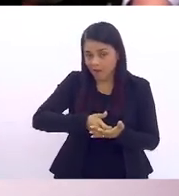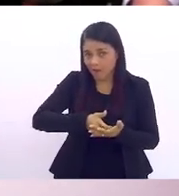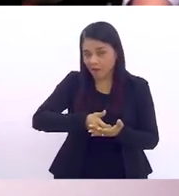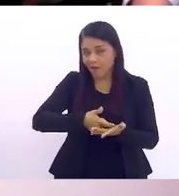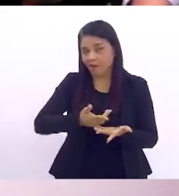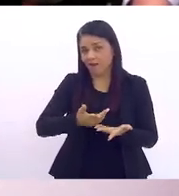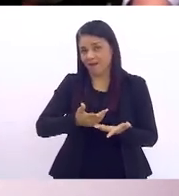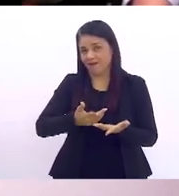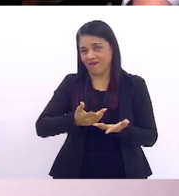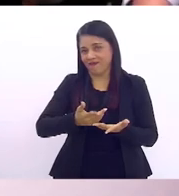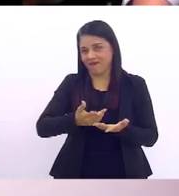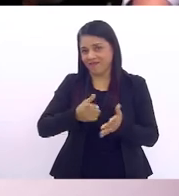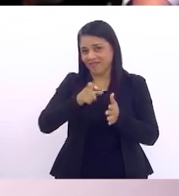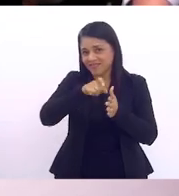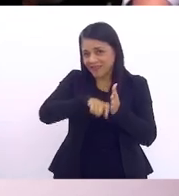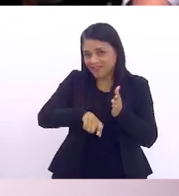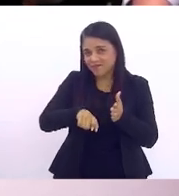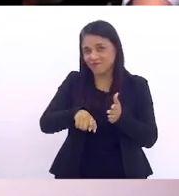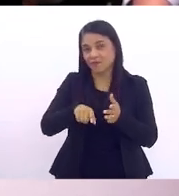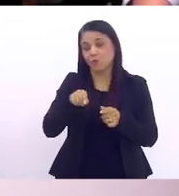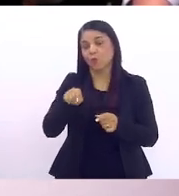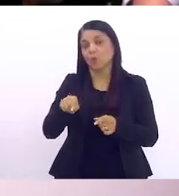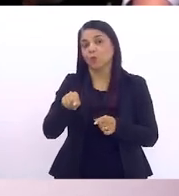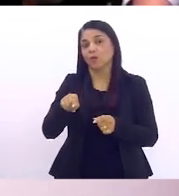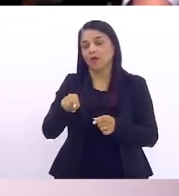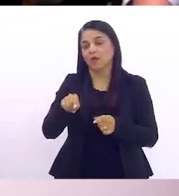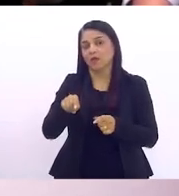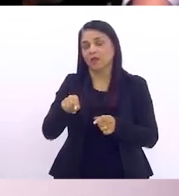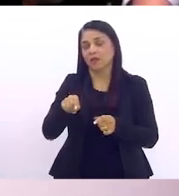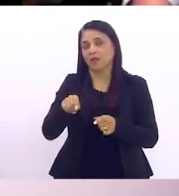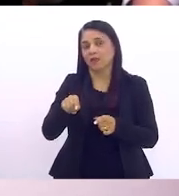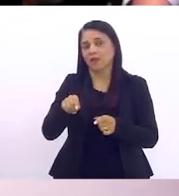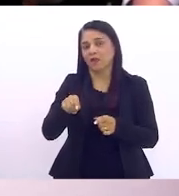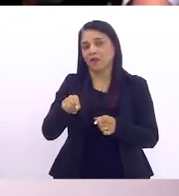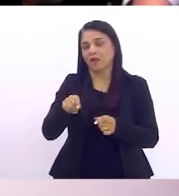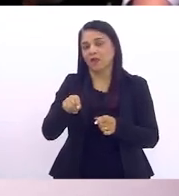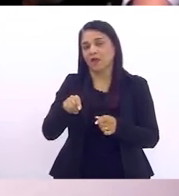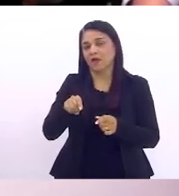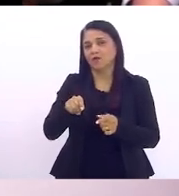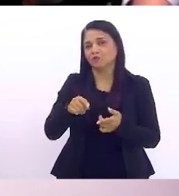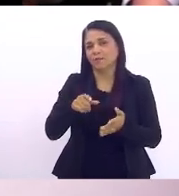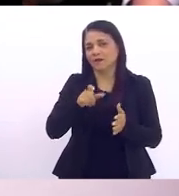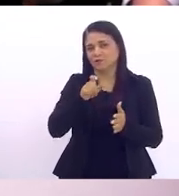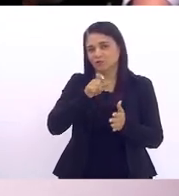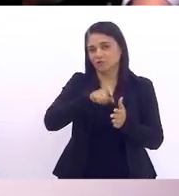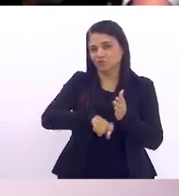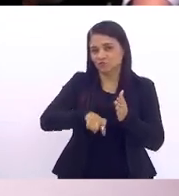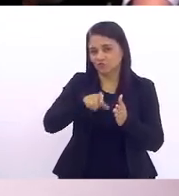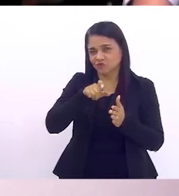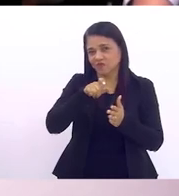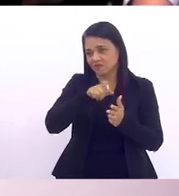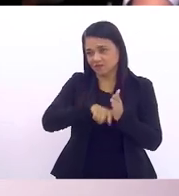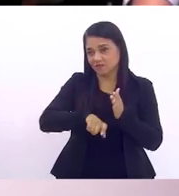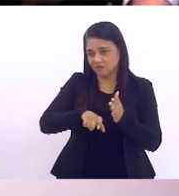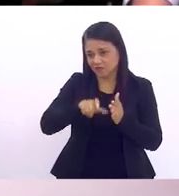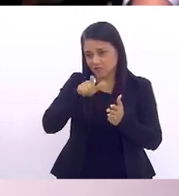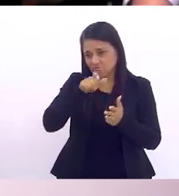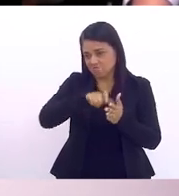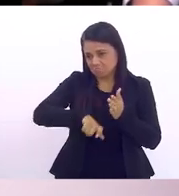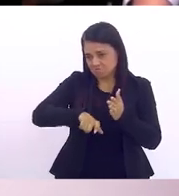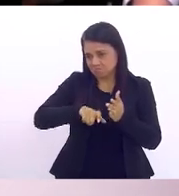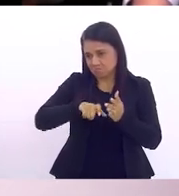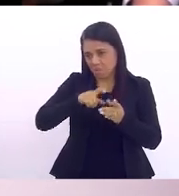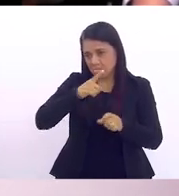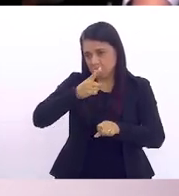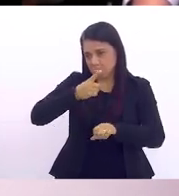deveria ser Expedito automático para usar o termo aí né da free Flow a cobrança automática deveria ser praticamente